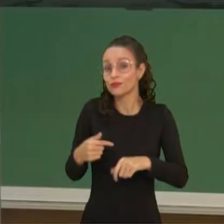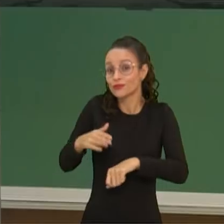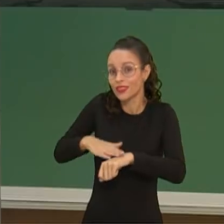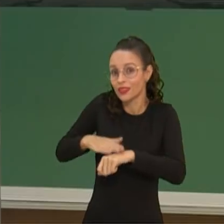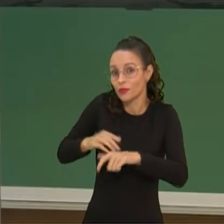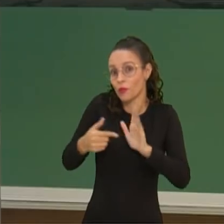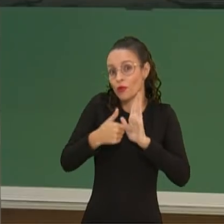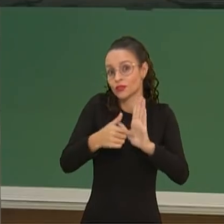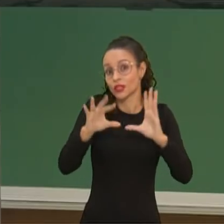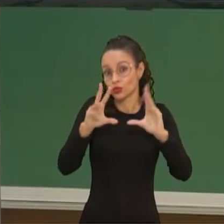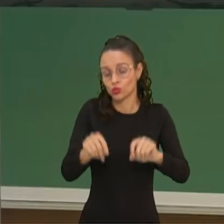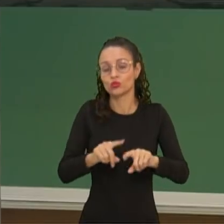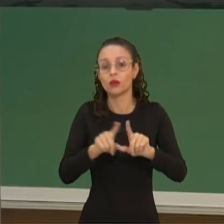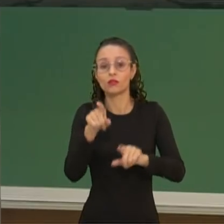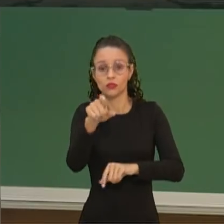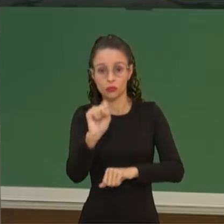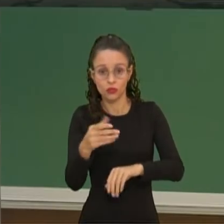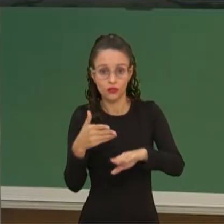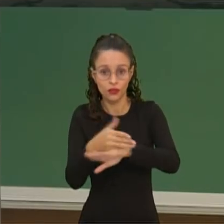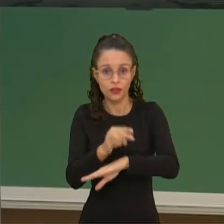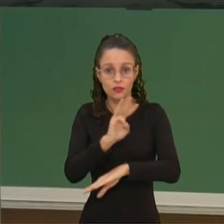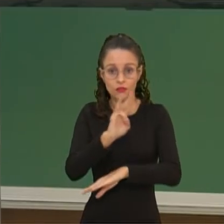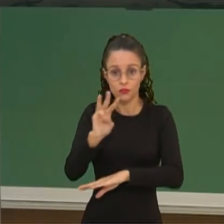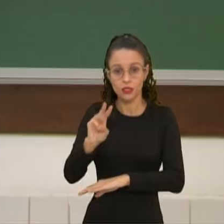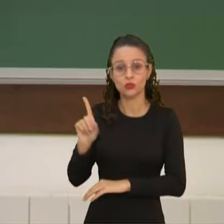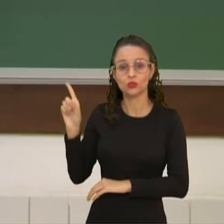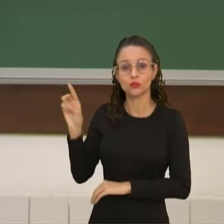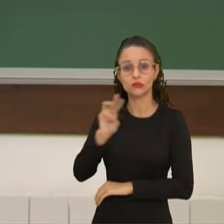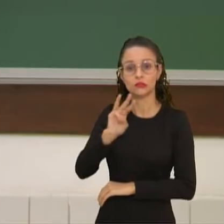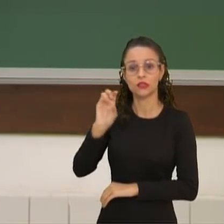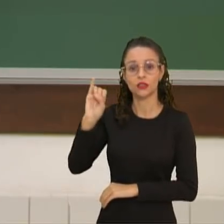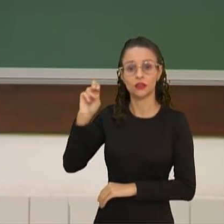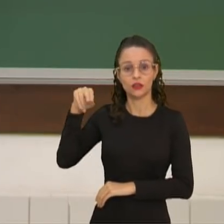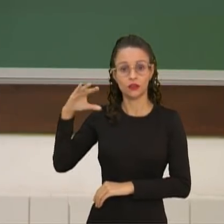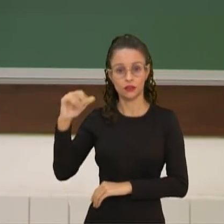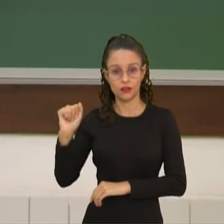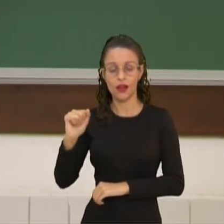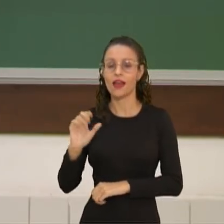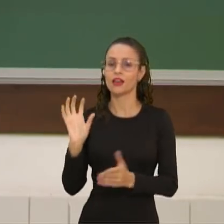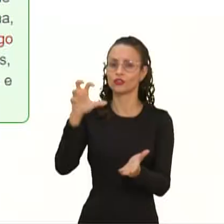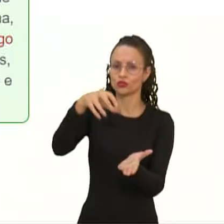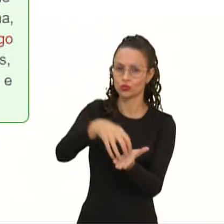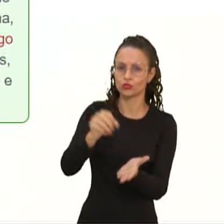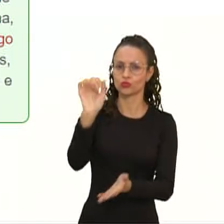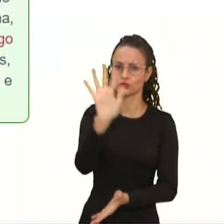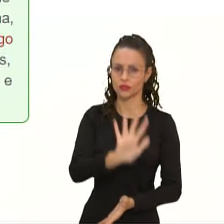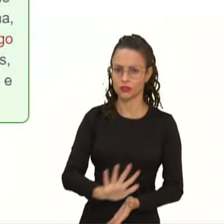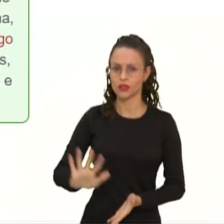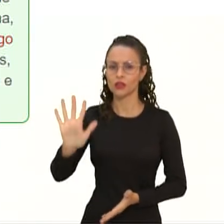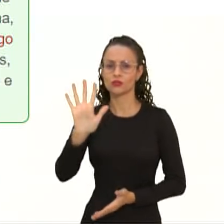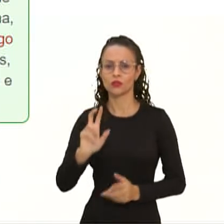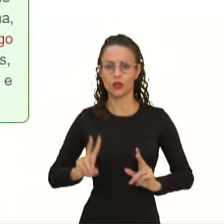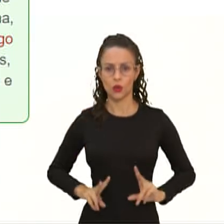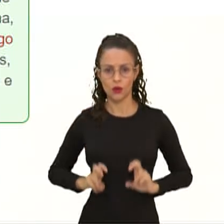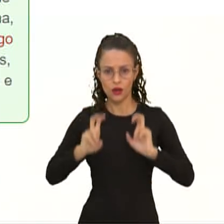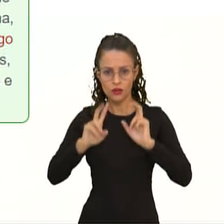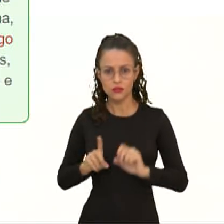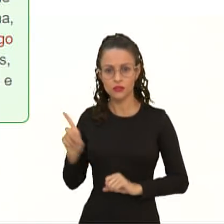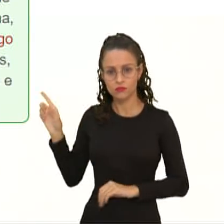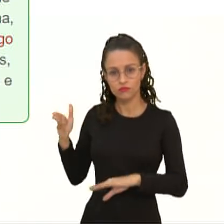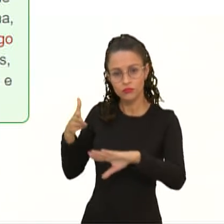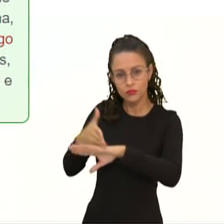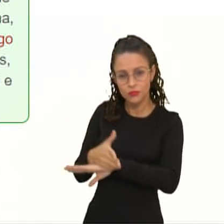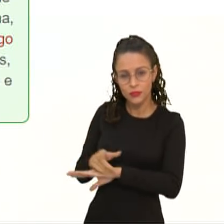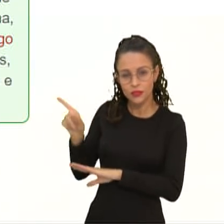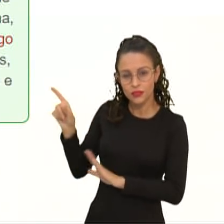tempo, um material do INCA, que é o Instituto Nacional do Câncer, tá? Então, pelo QR Code você tem acesso aí a essa